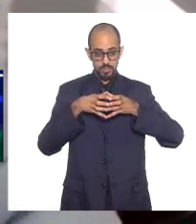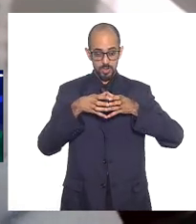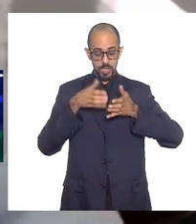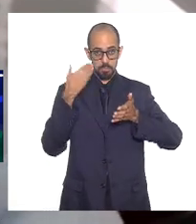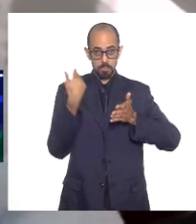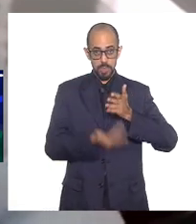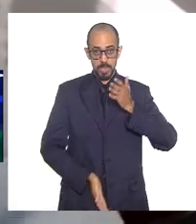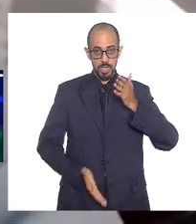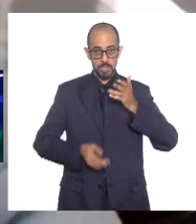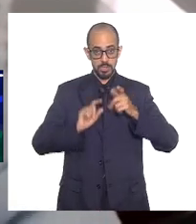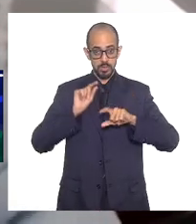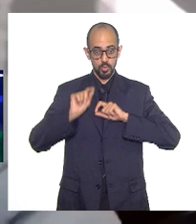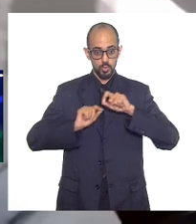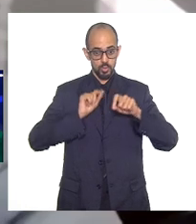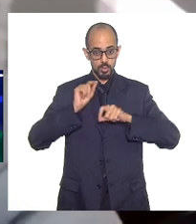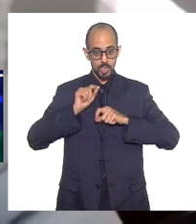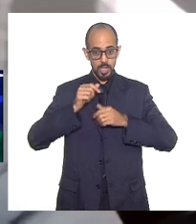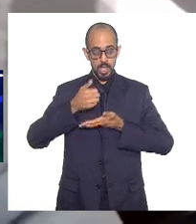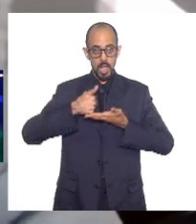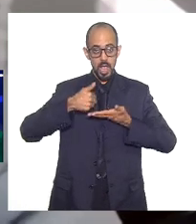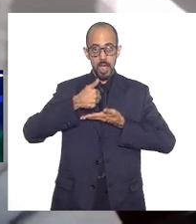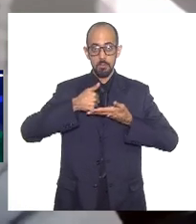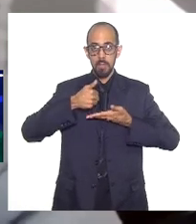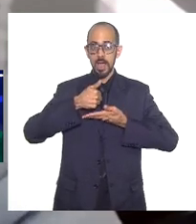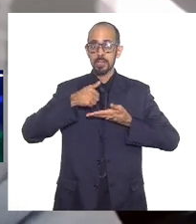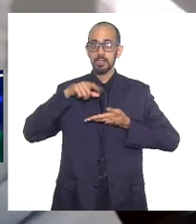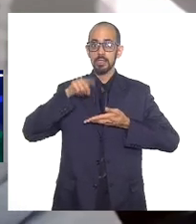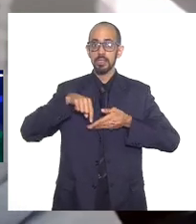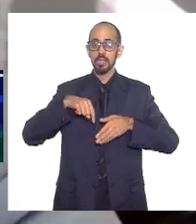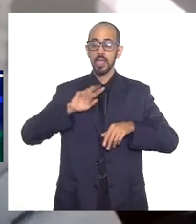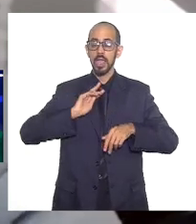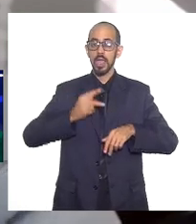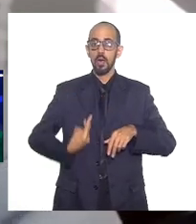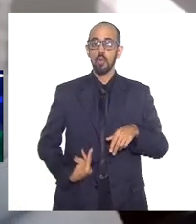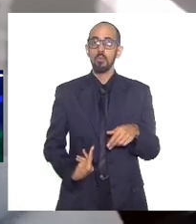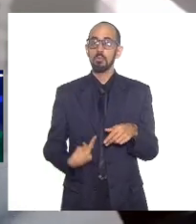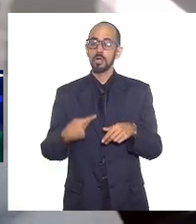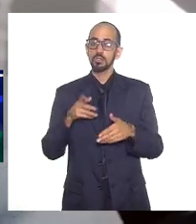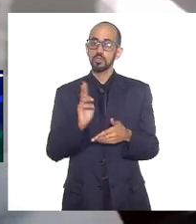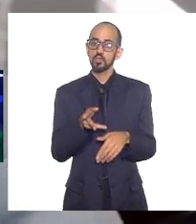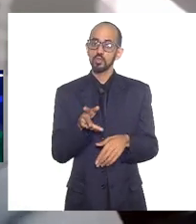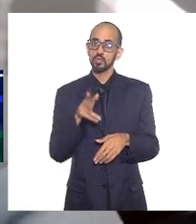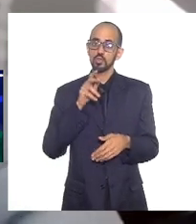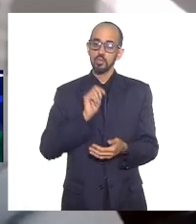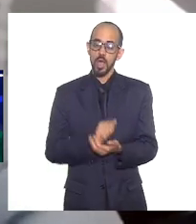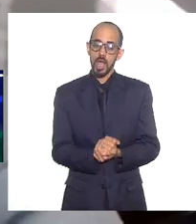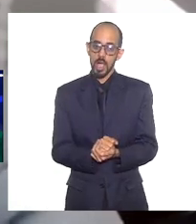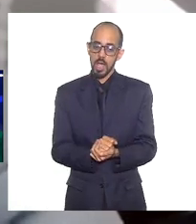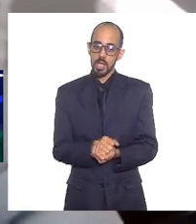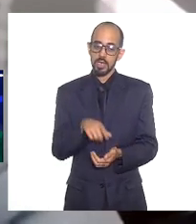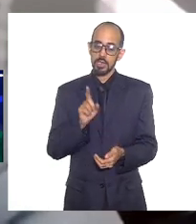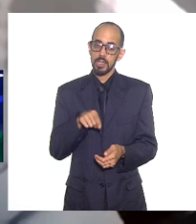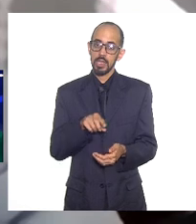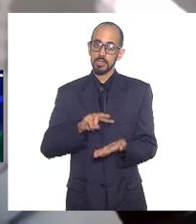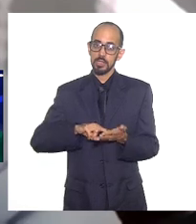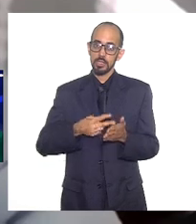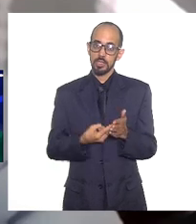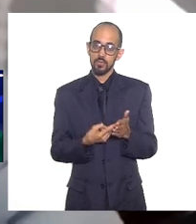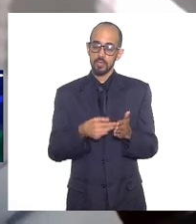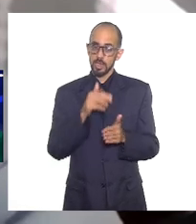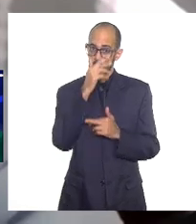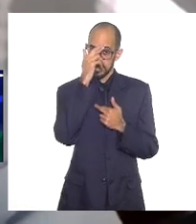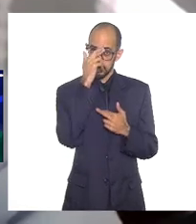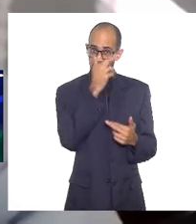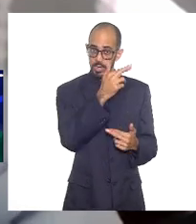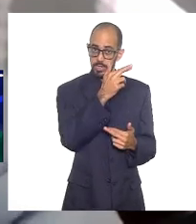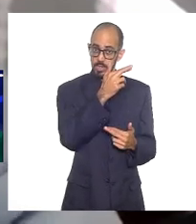vista que o essencial é nos mantermos humanizados. E se manter humanizado significa respeitar